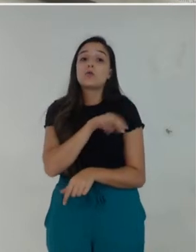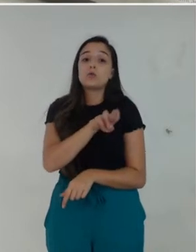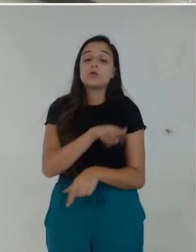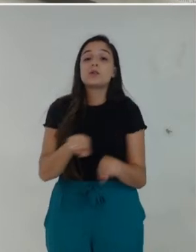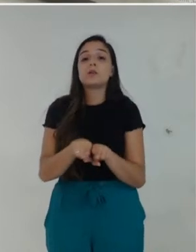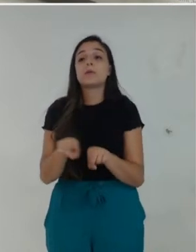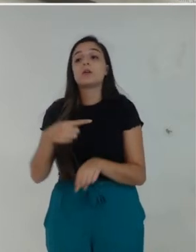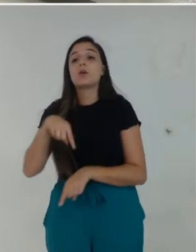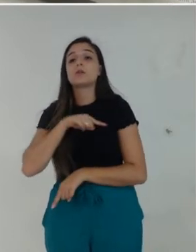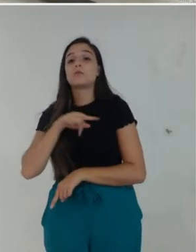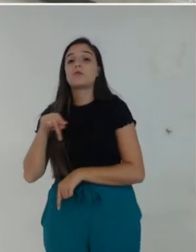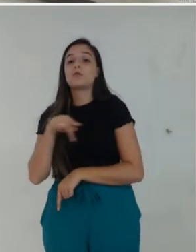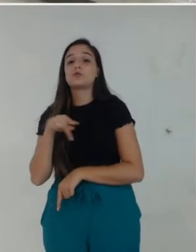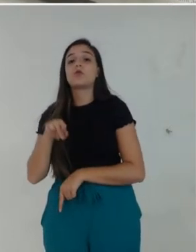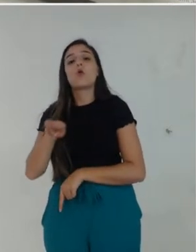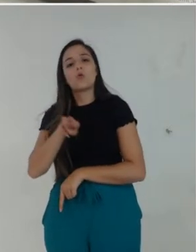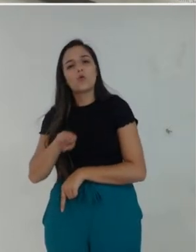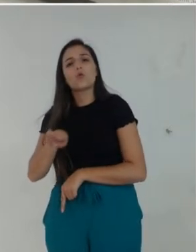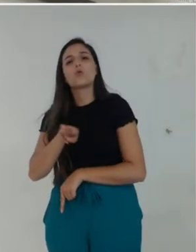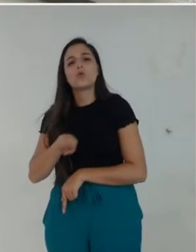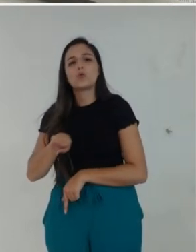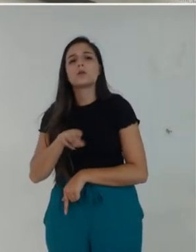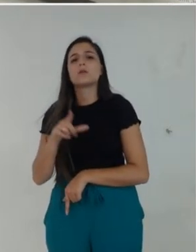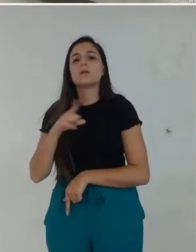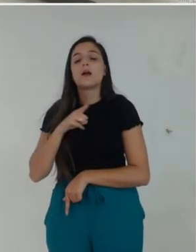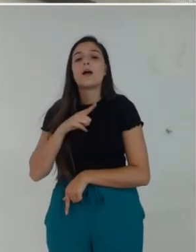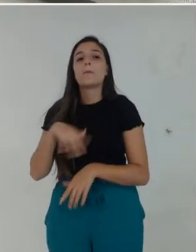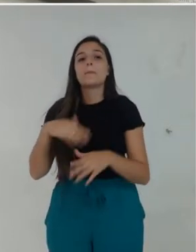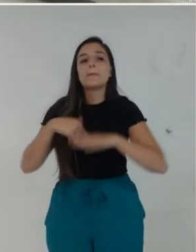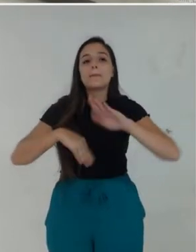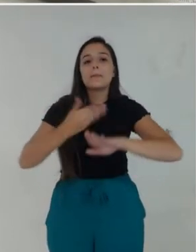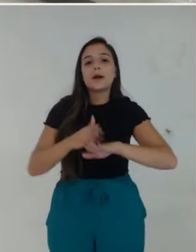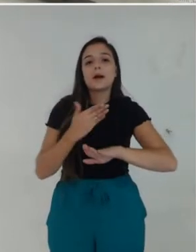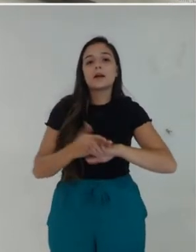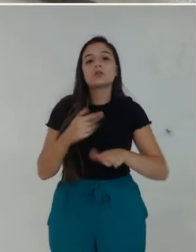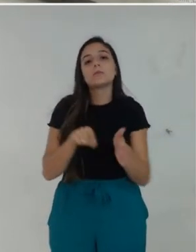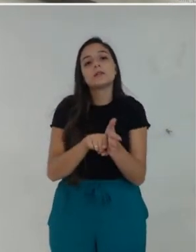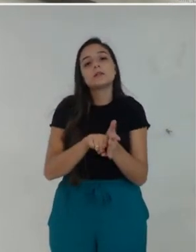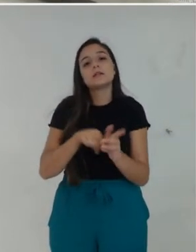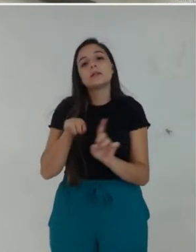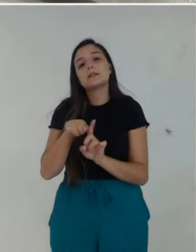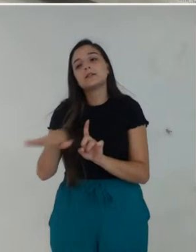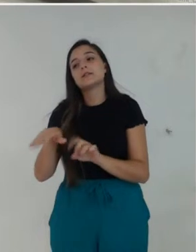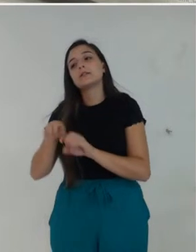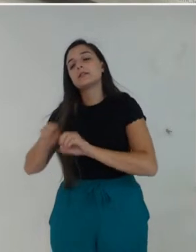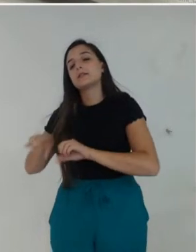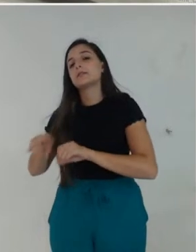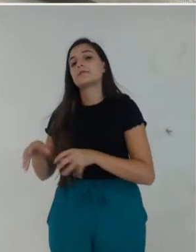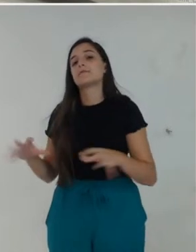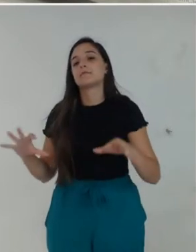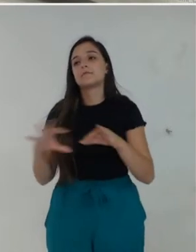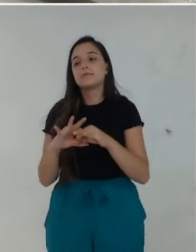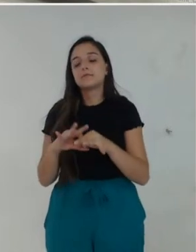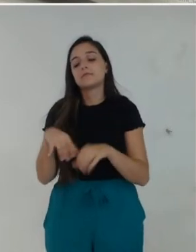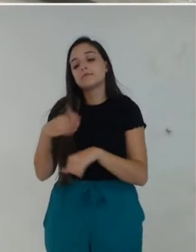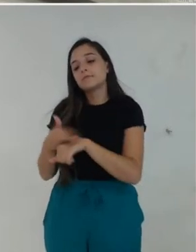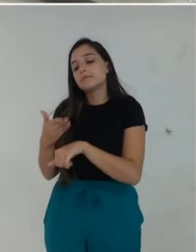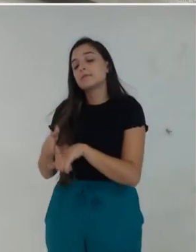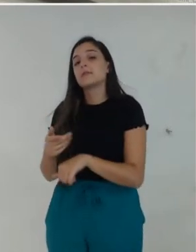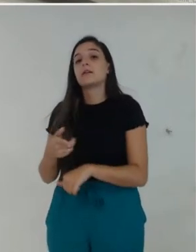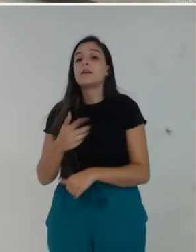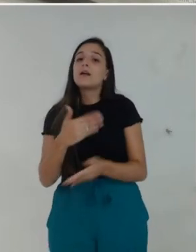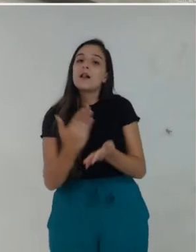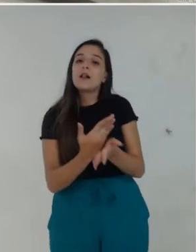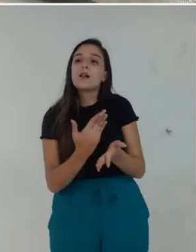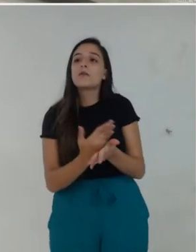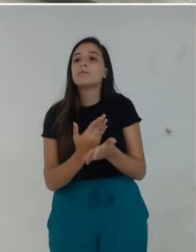nossas práticas de pesquisa, de ensino e de extensão, né? Então, esses usos que os livros foram feitos